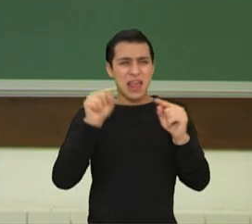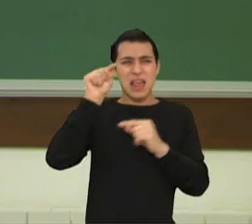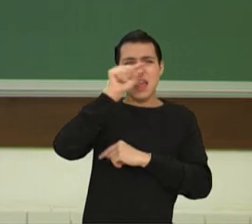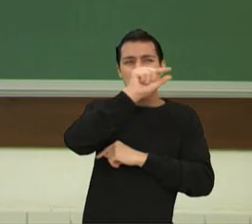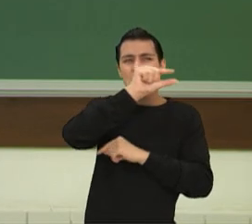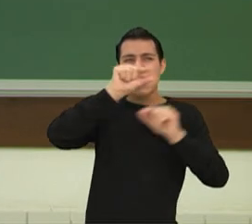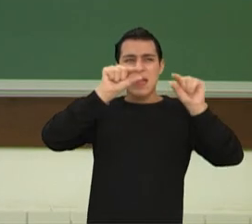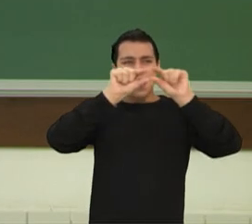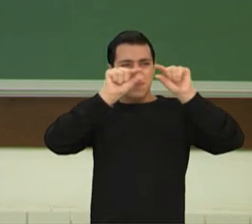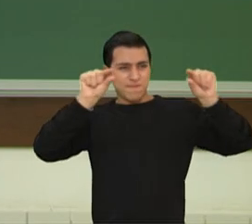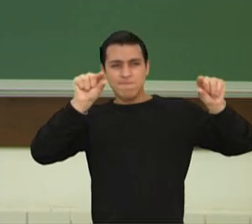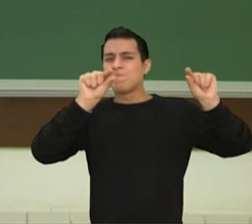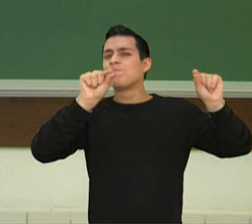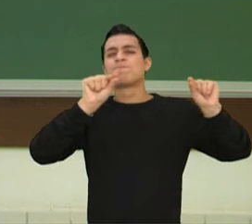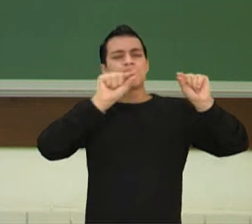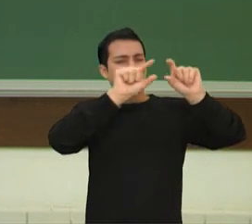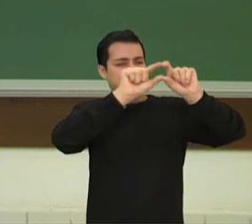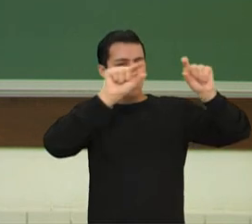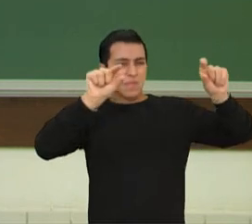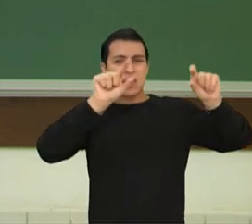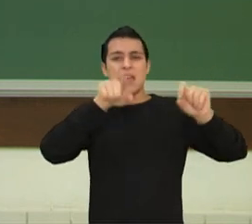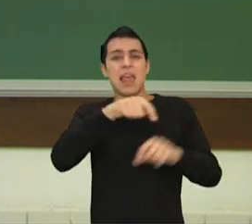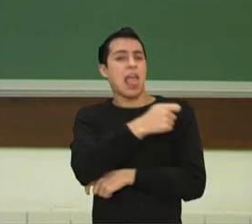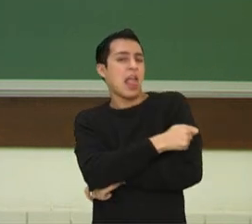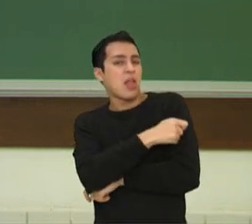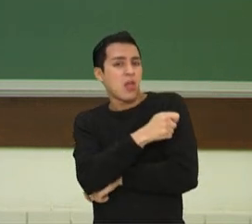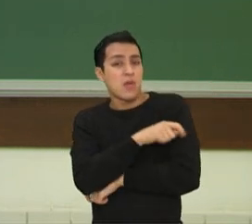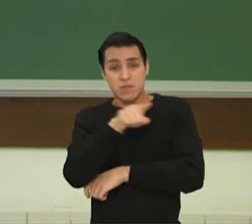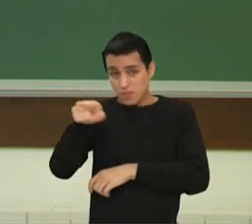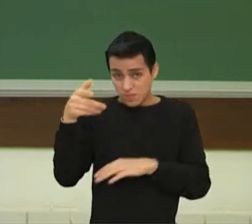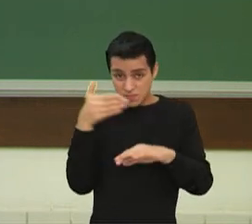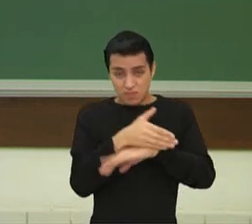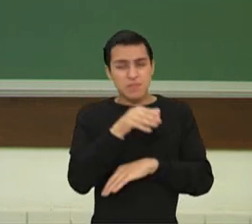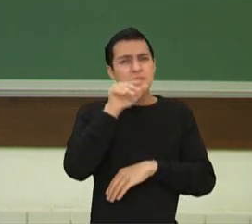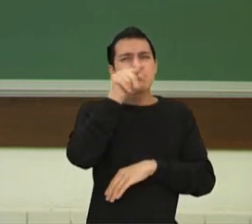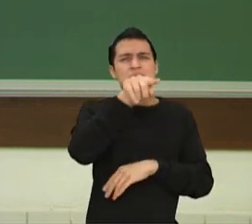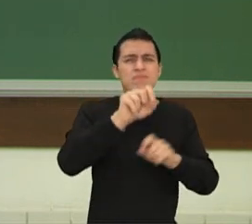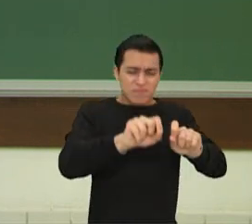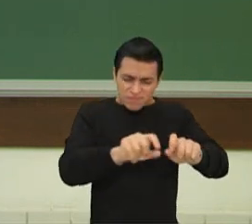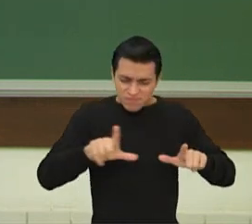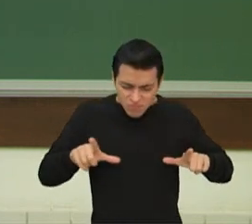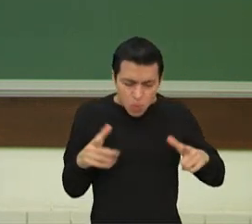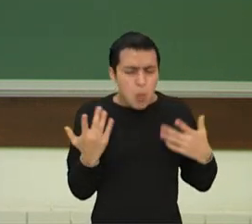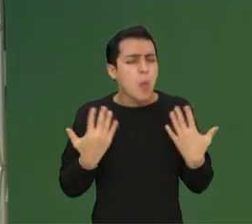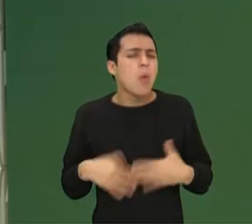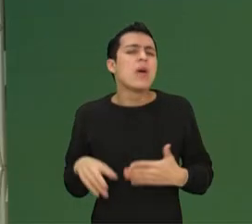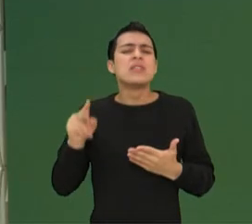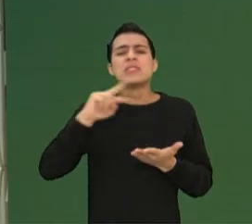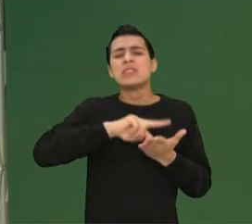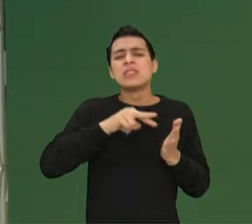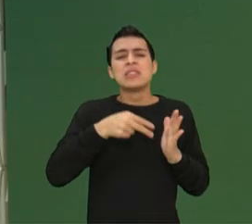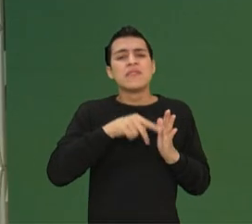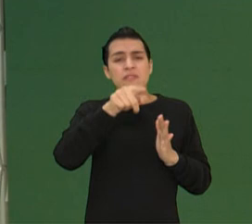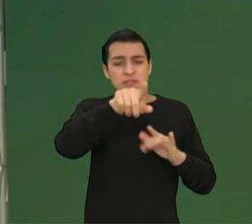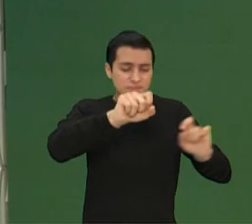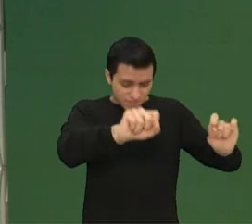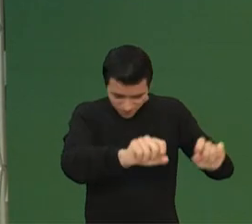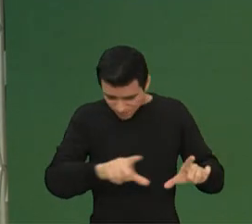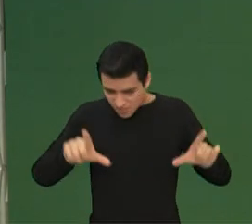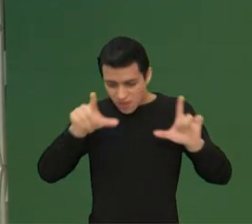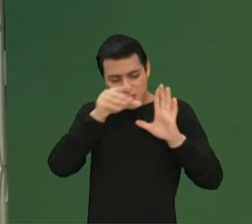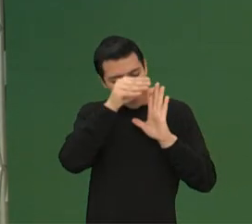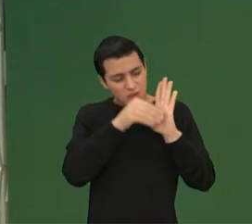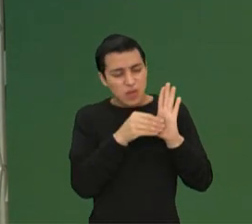primeira aba dela é a aba Alunos. Quando você clica nesta aba, você é direcionado a